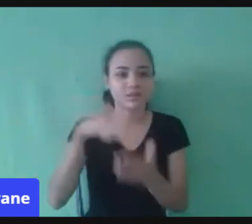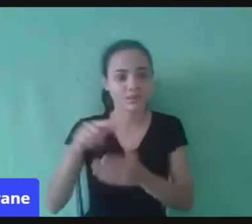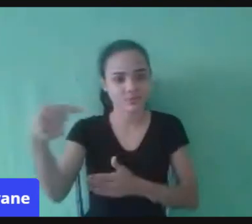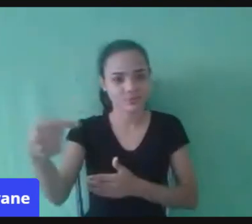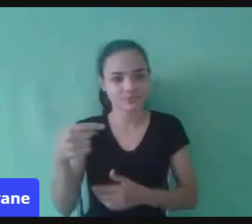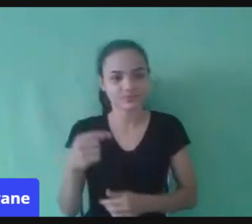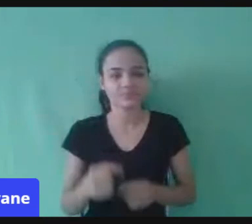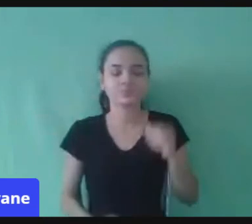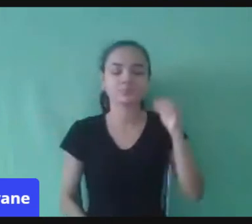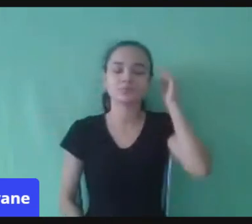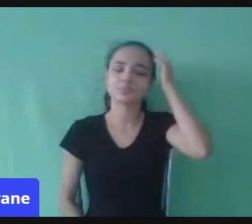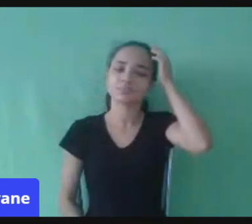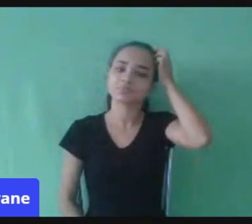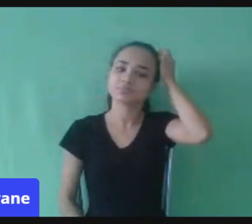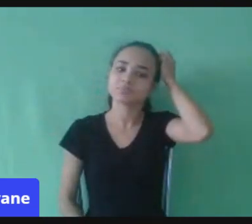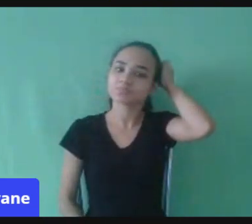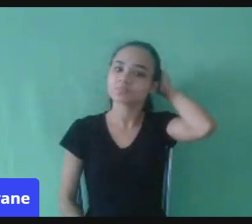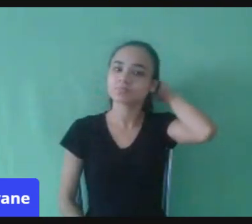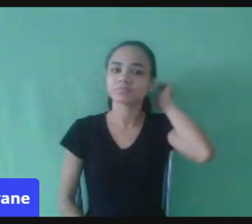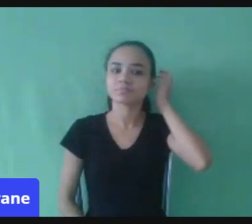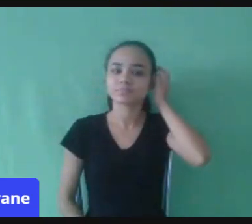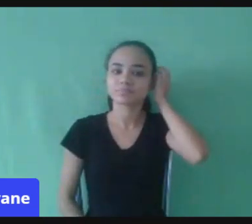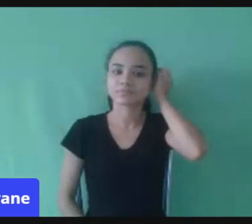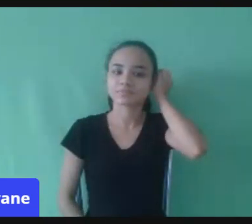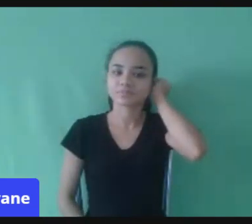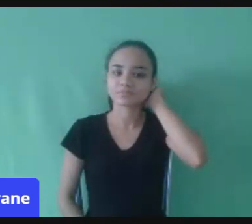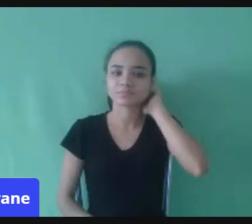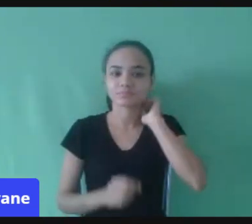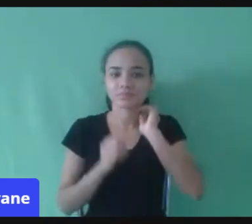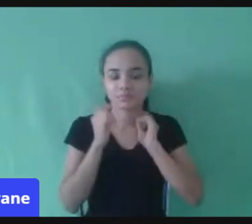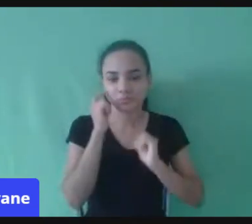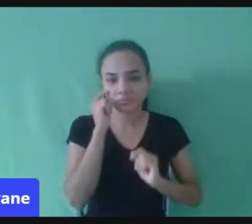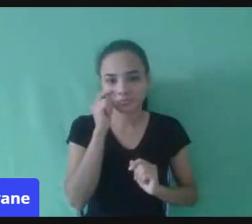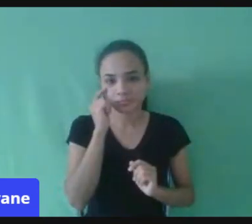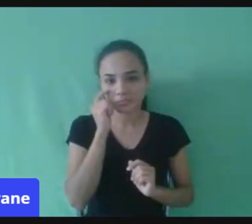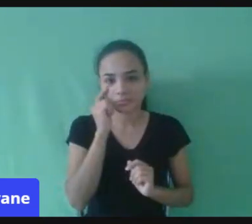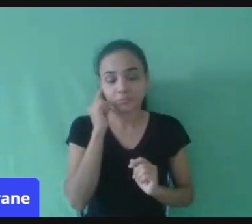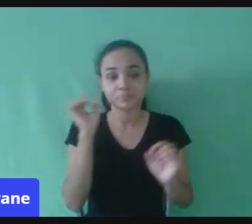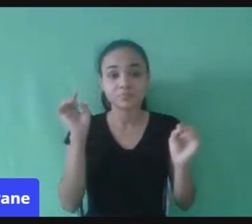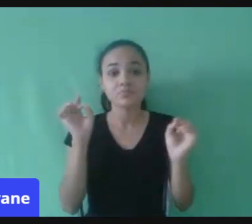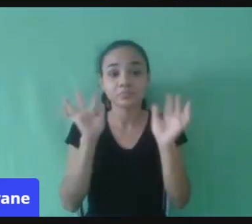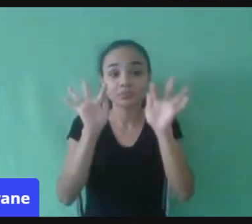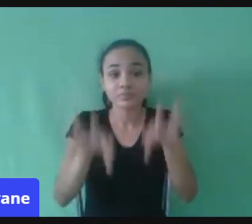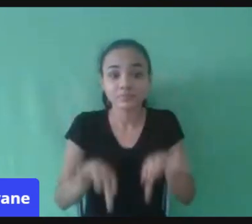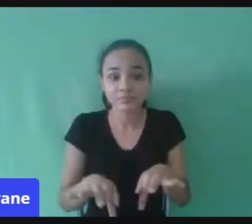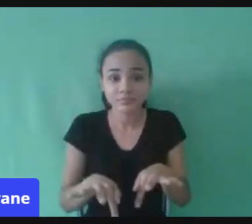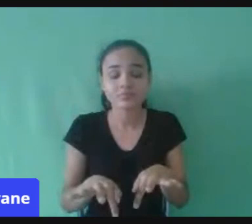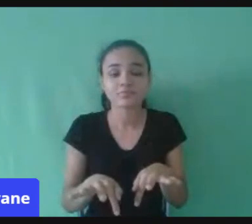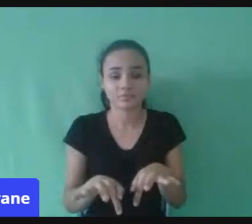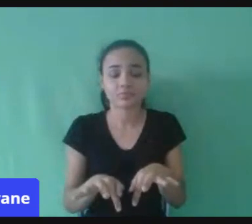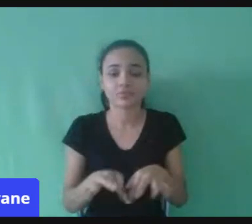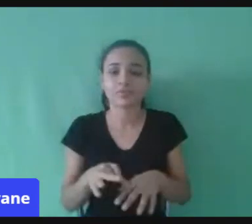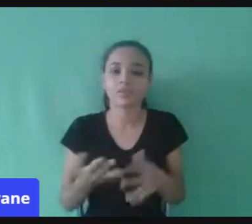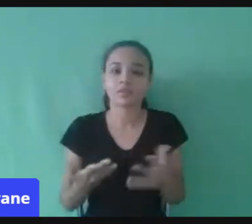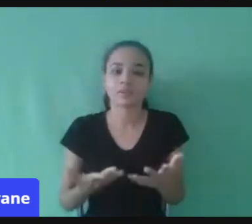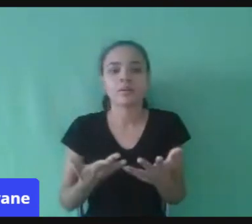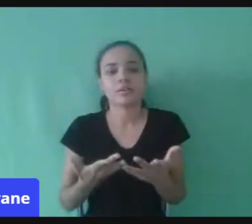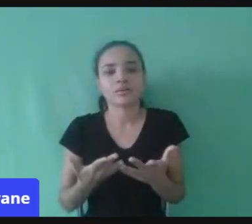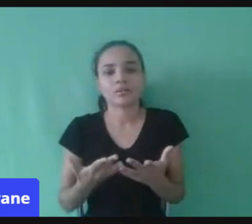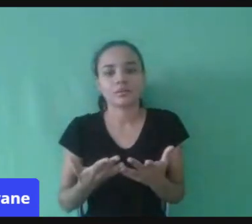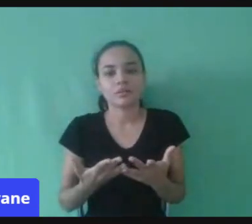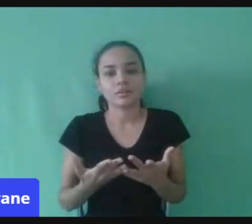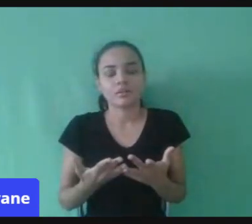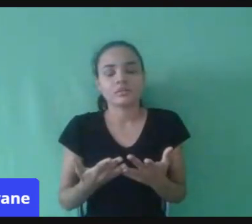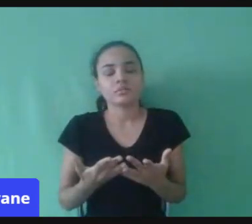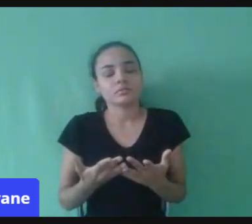Bem, vamos encerrando, né, de uma maneira geral, com gostinho de quero mais, né? Toda vez que nós fazemos as